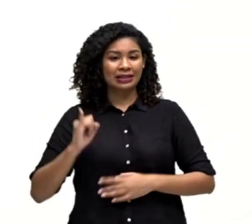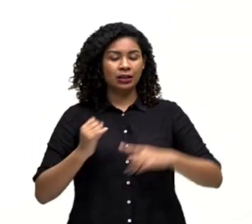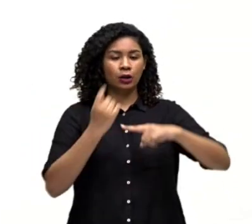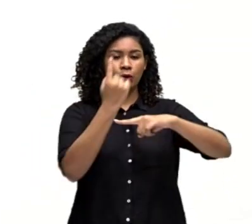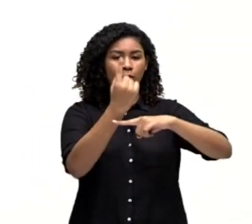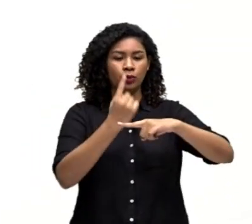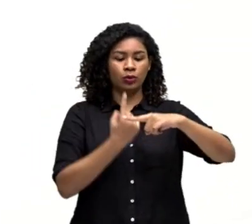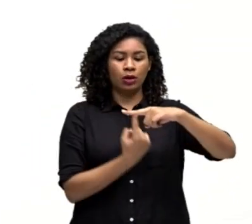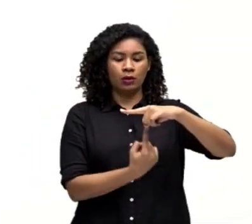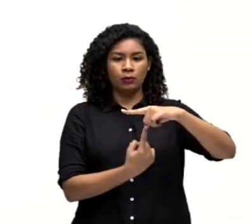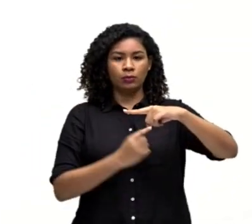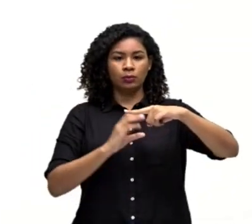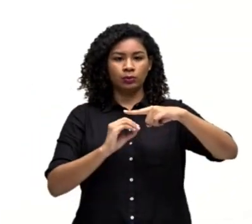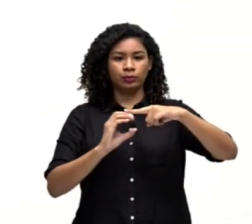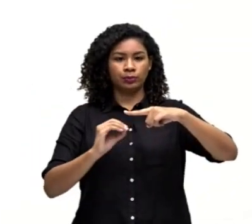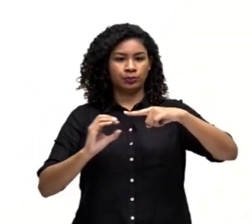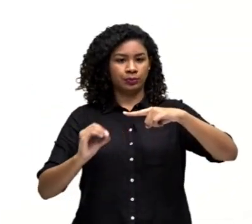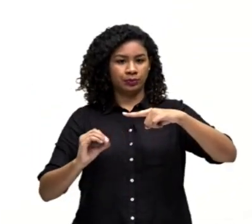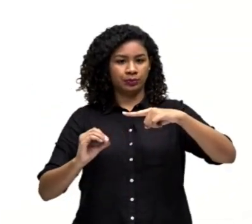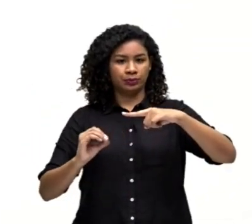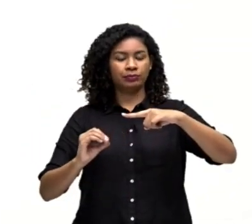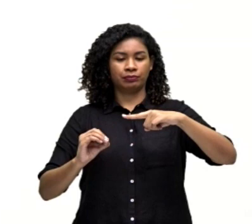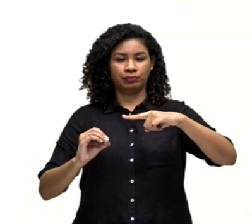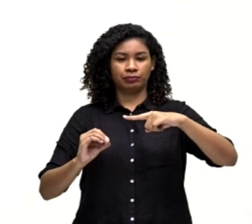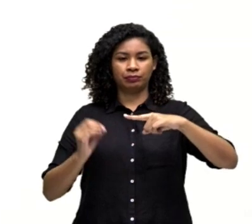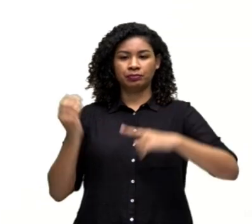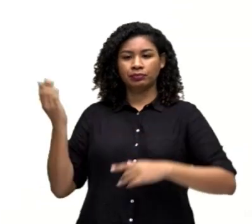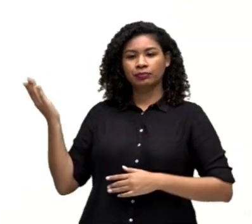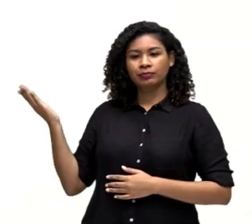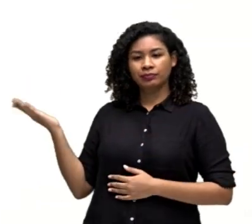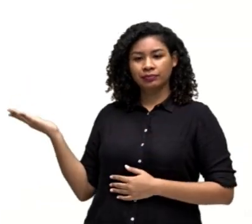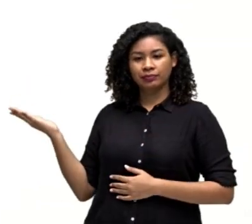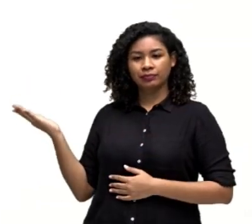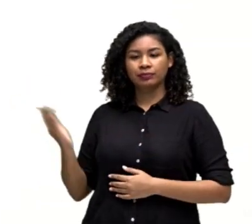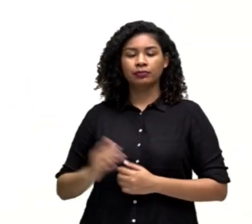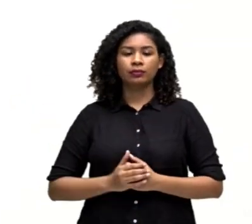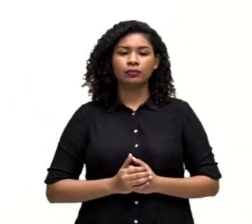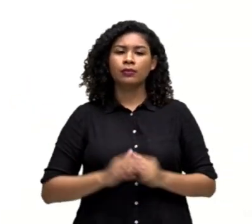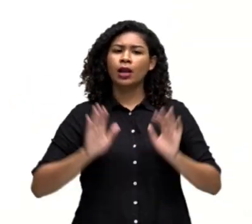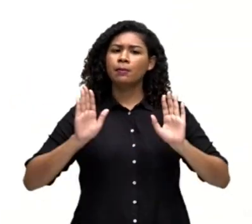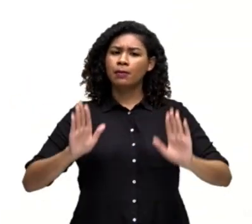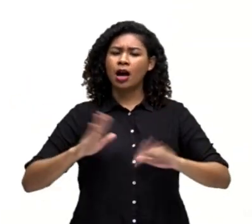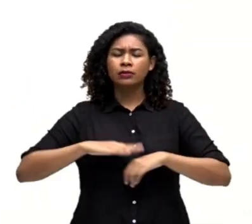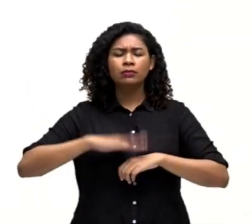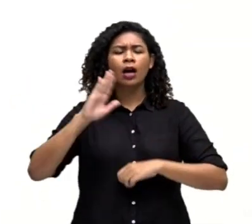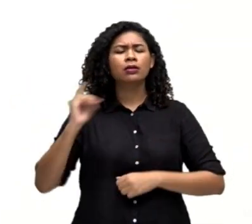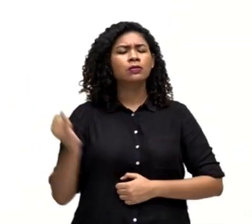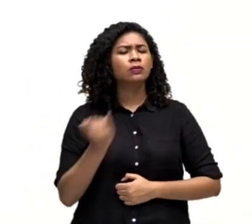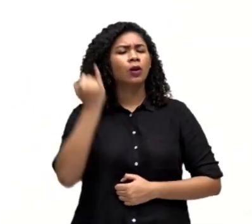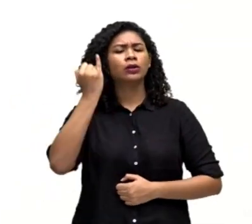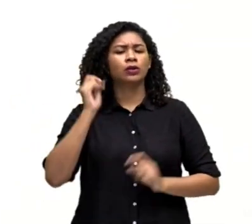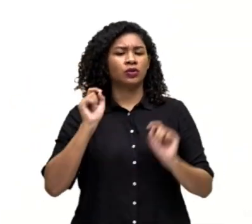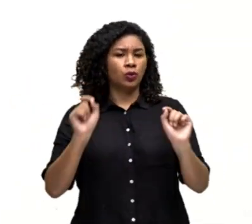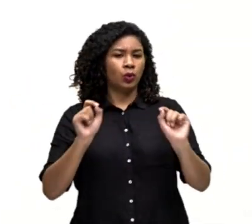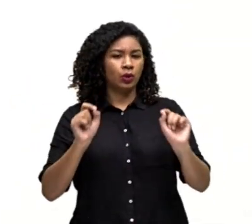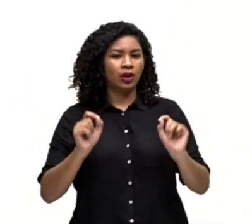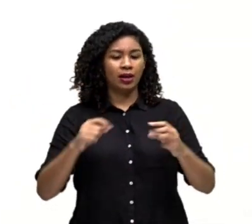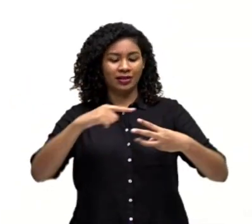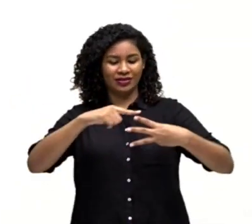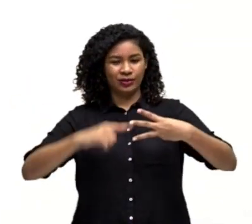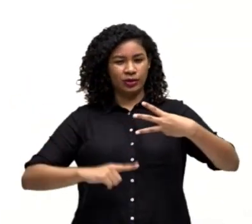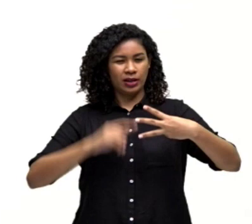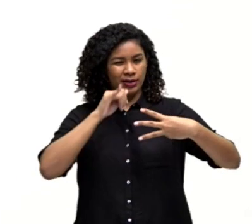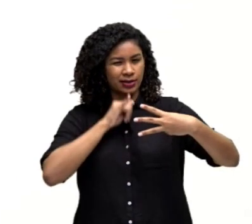gente vai lê-lo como sendo 1/1000. Agora, importante lembrar que, nesses 3